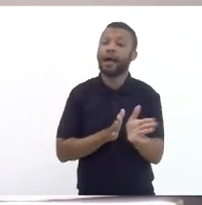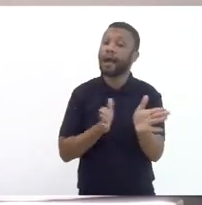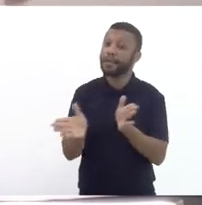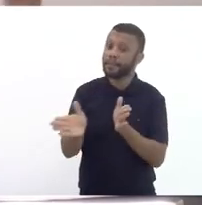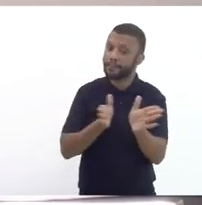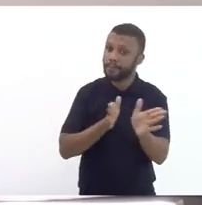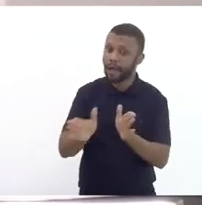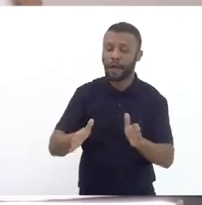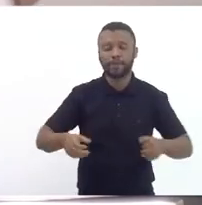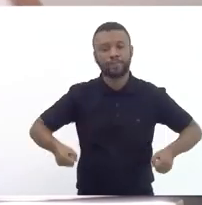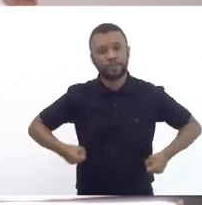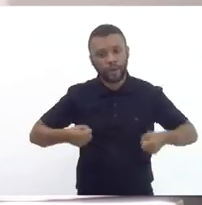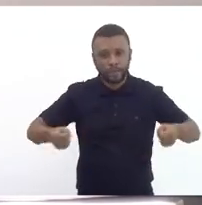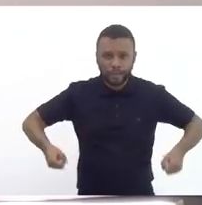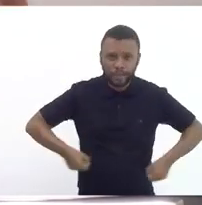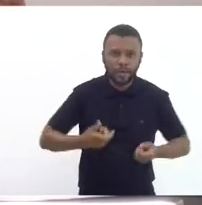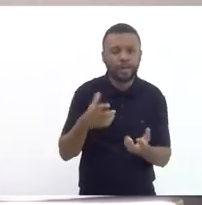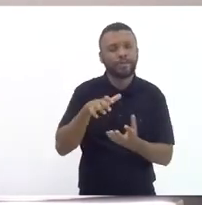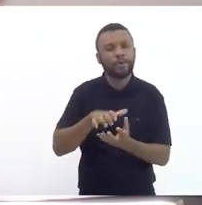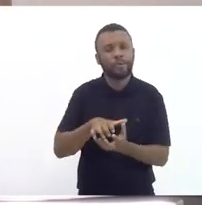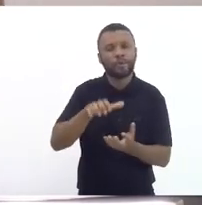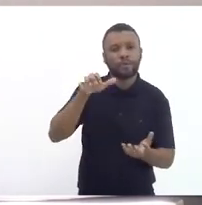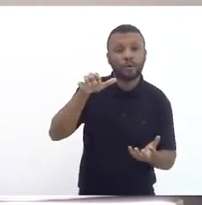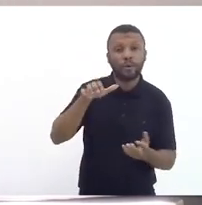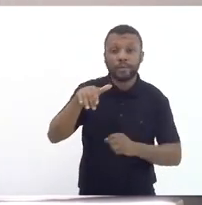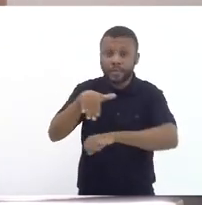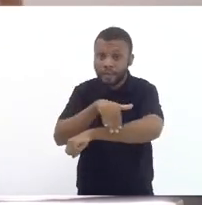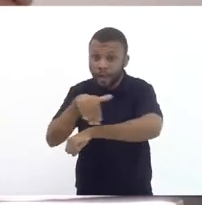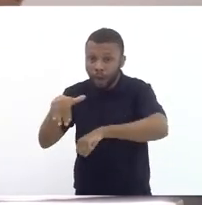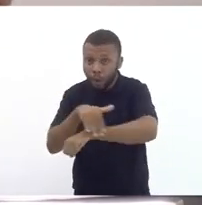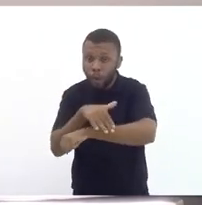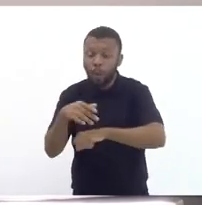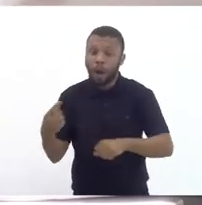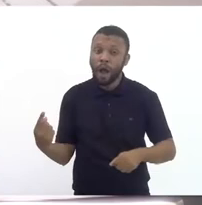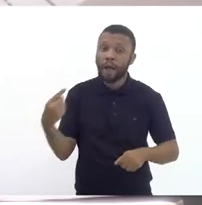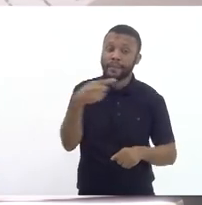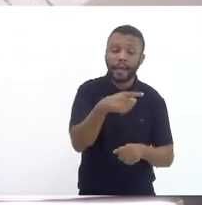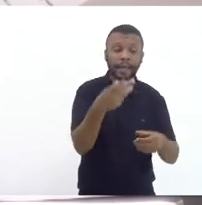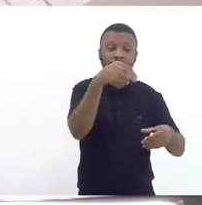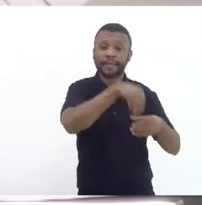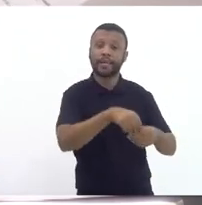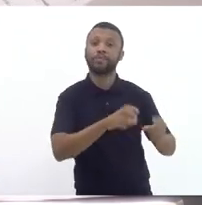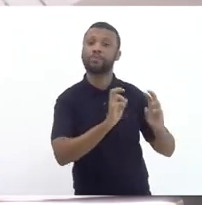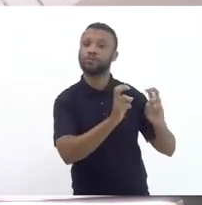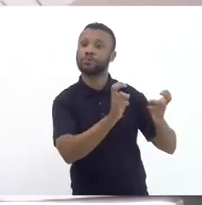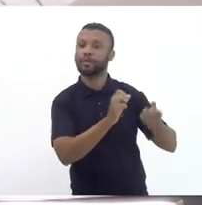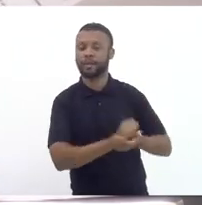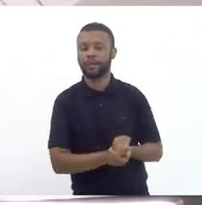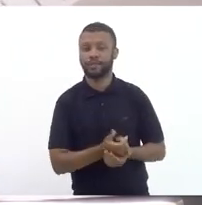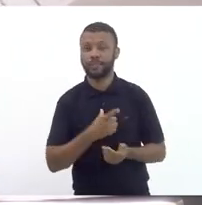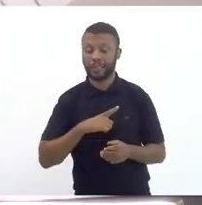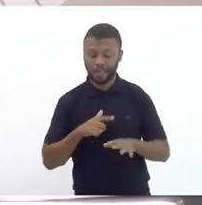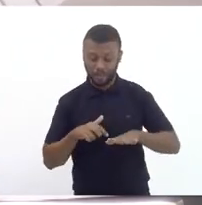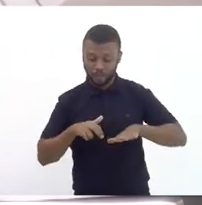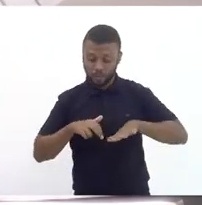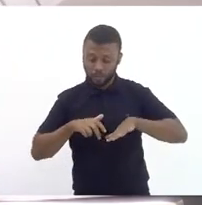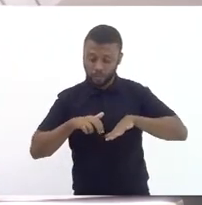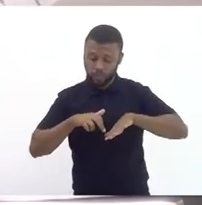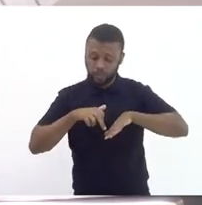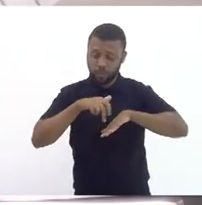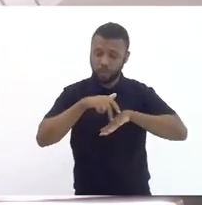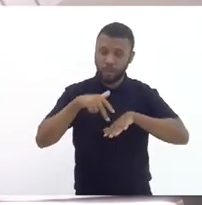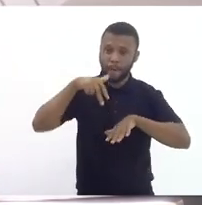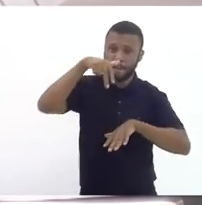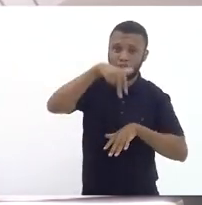para o cadeirante, para o idoso, da rua até a plataforma de trem. Que ele sobe duas escadarias, para subir até chegar